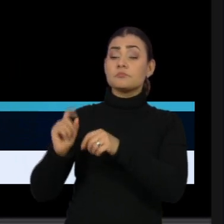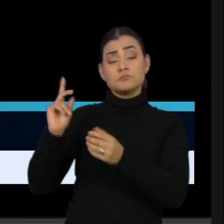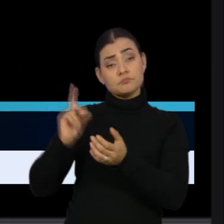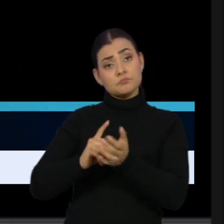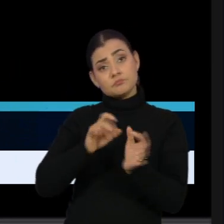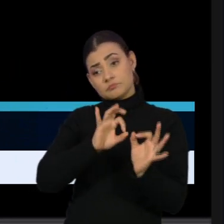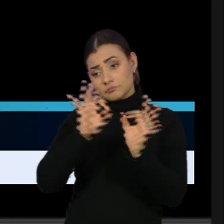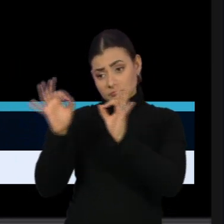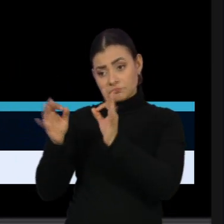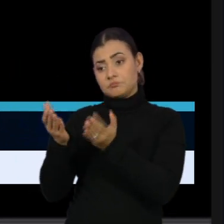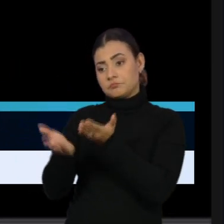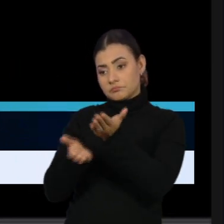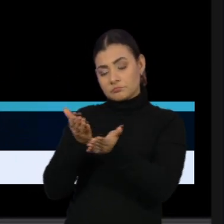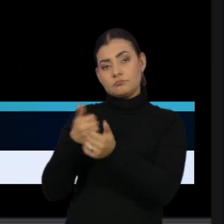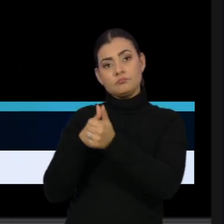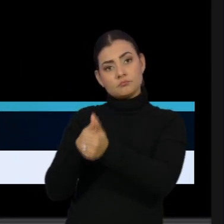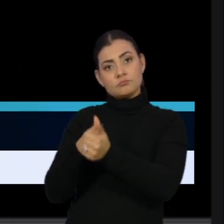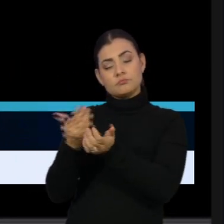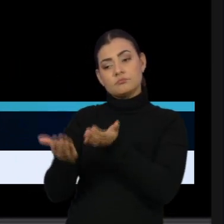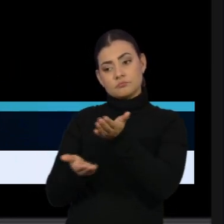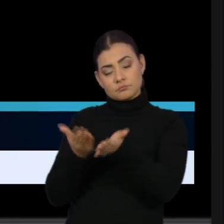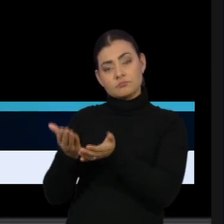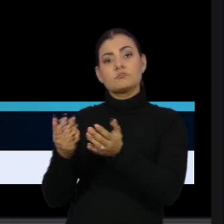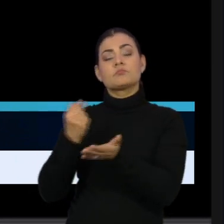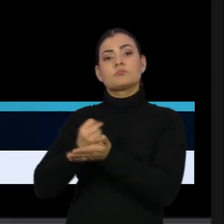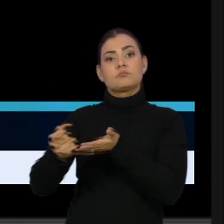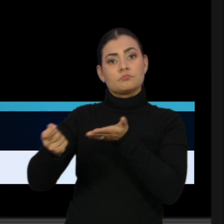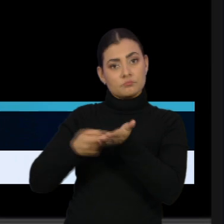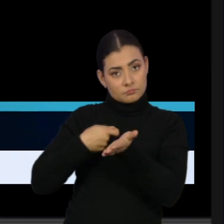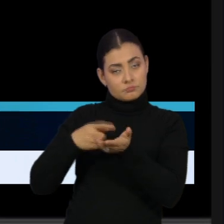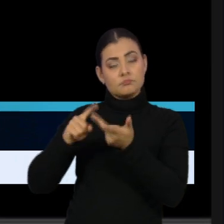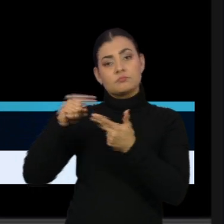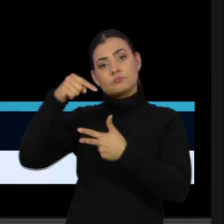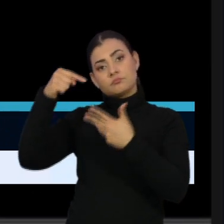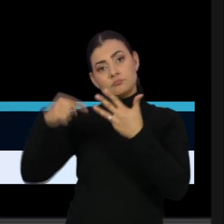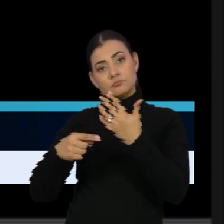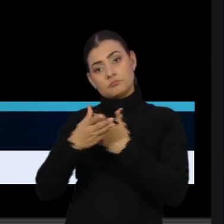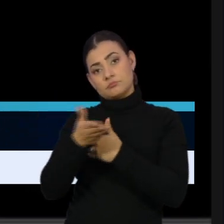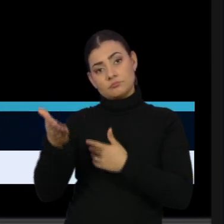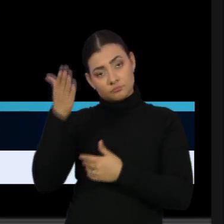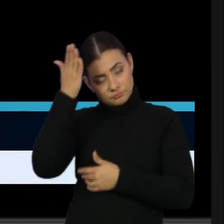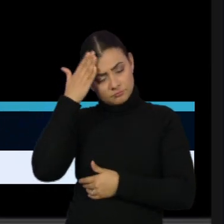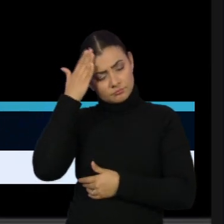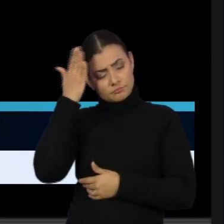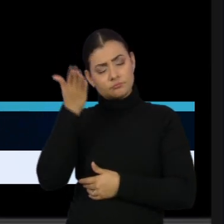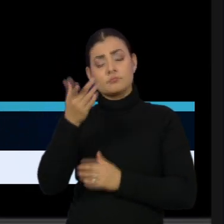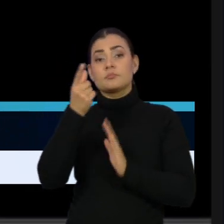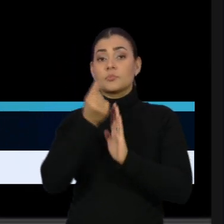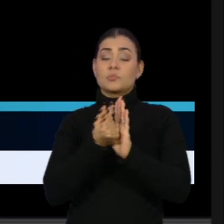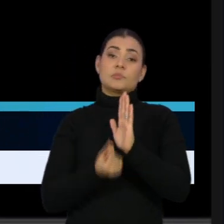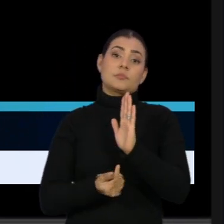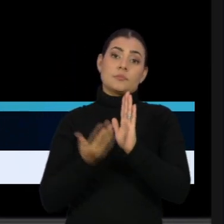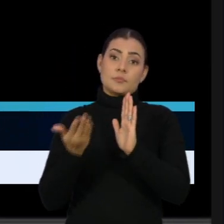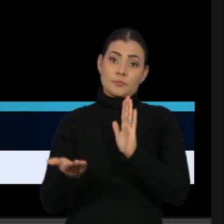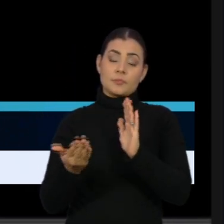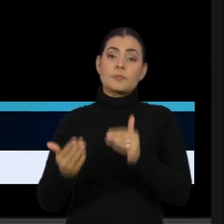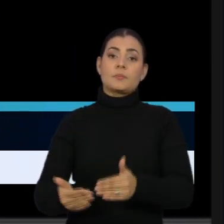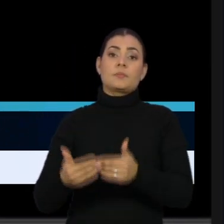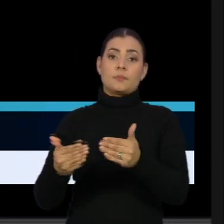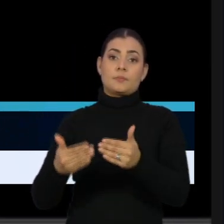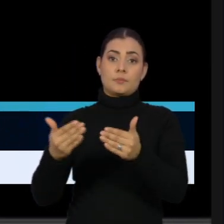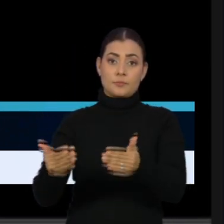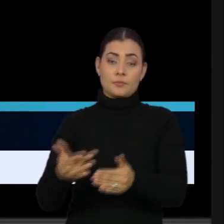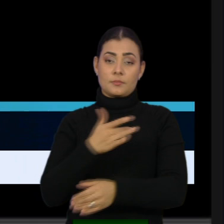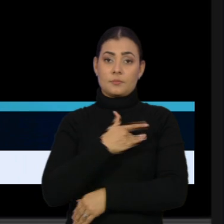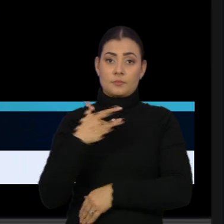os grandes fornecedores, os grandes contratos, que você sabe que é o orçamento do Ministério